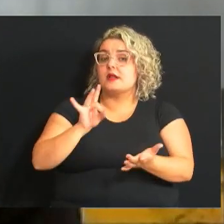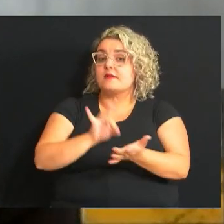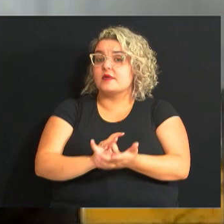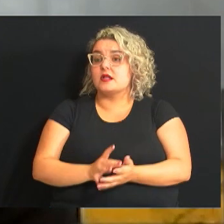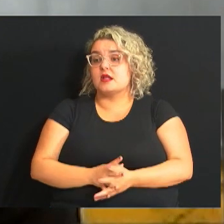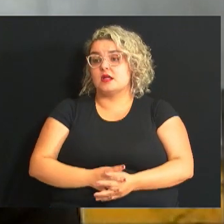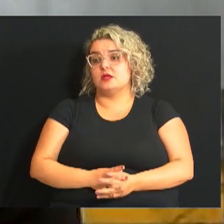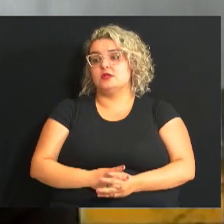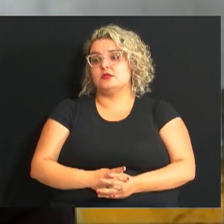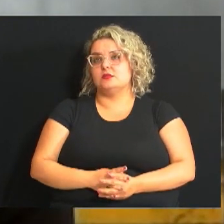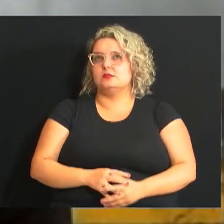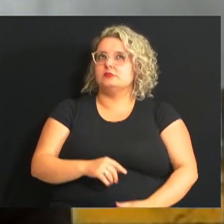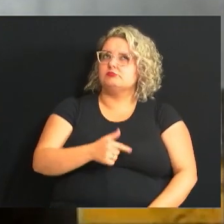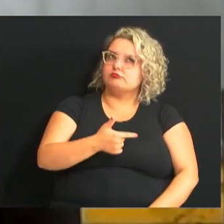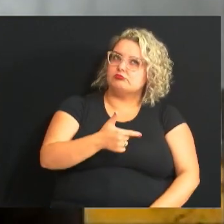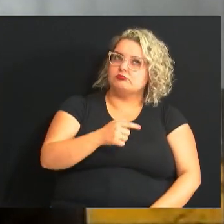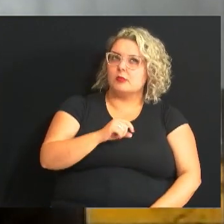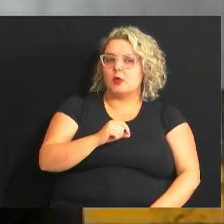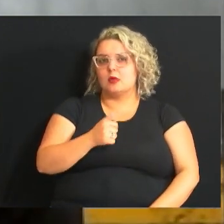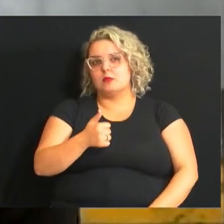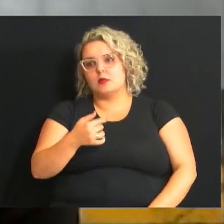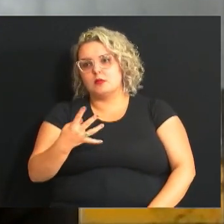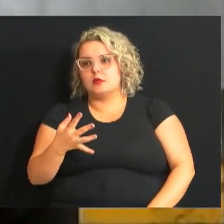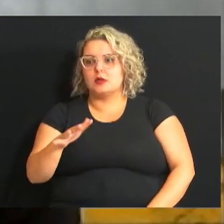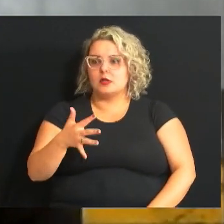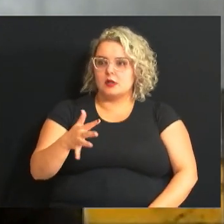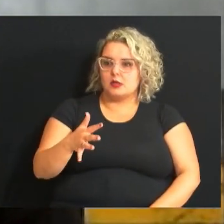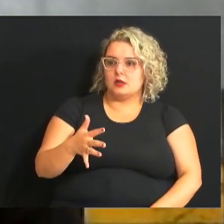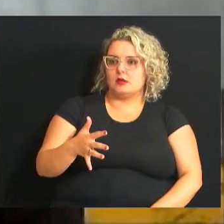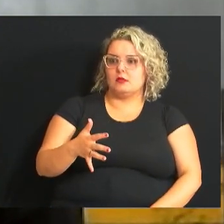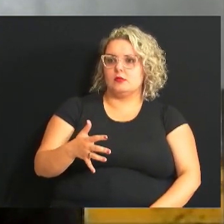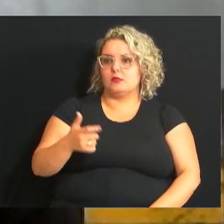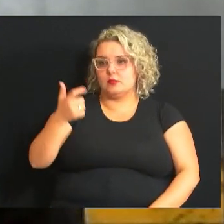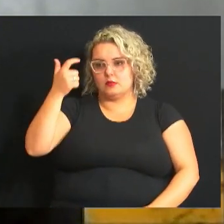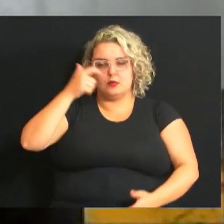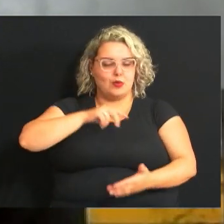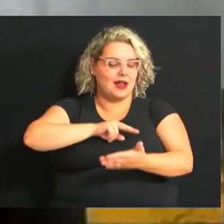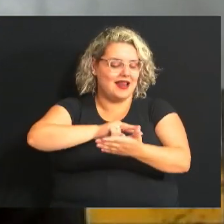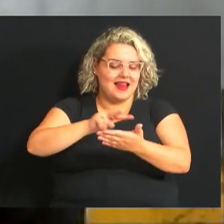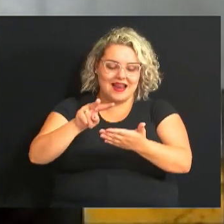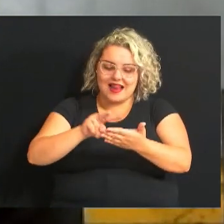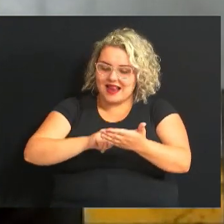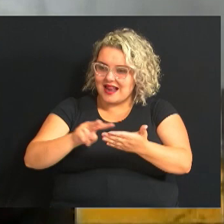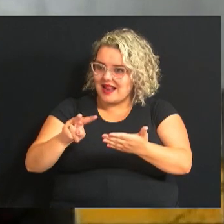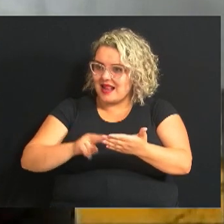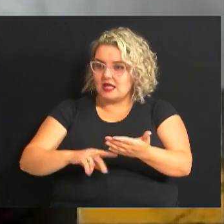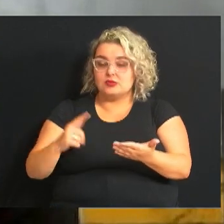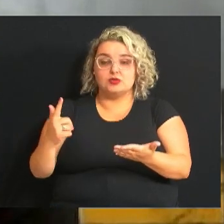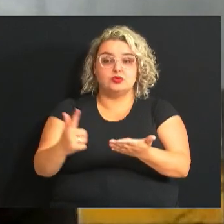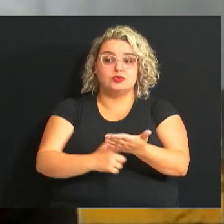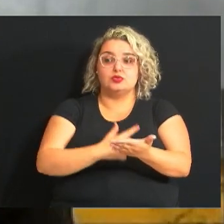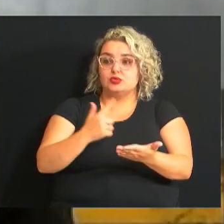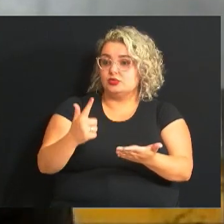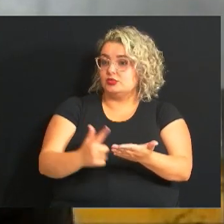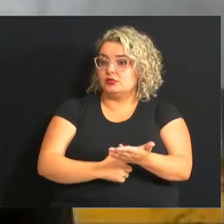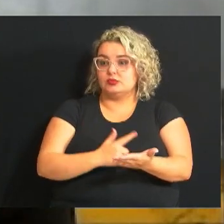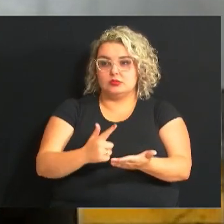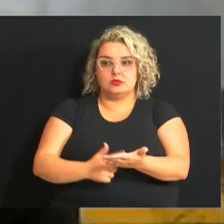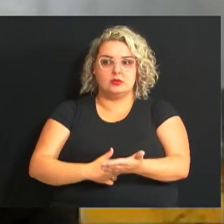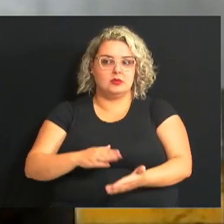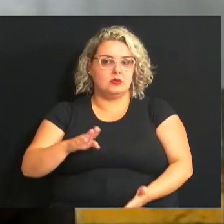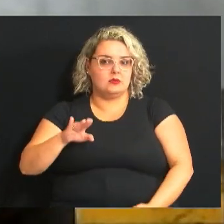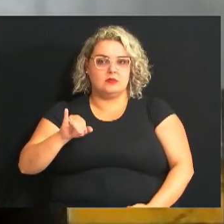desde 2014, eu me tornei um leitor nato ali de livros de business,